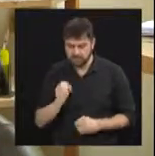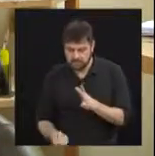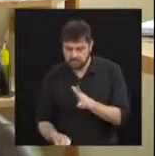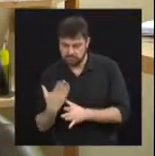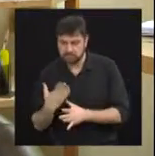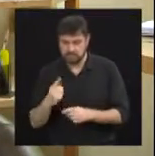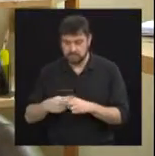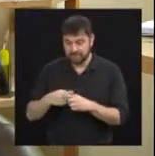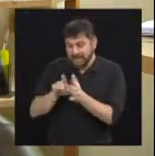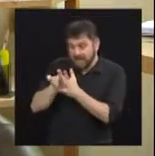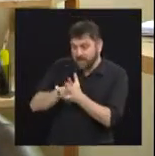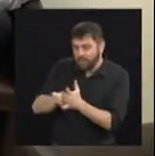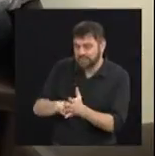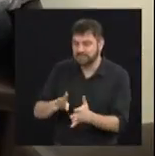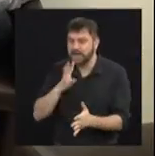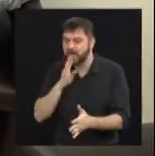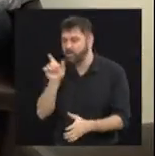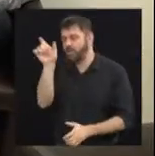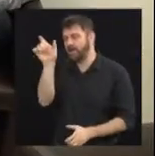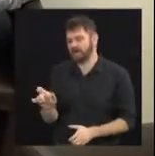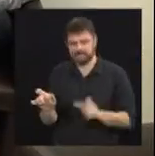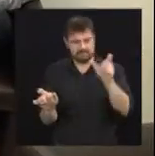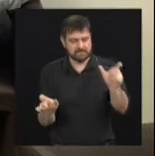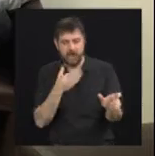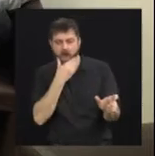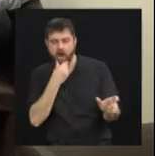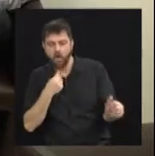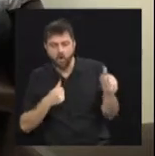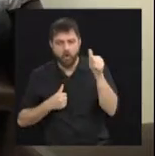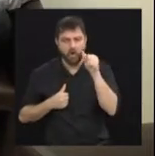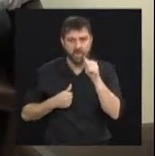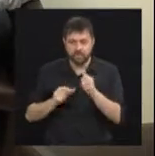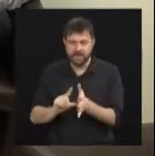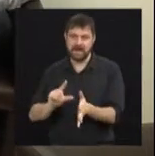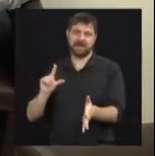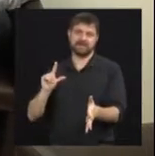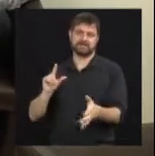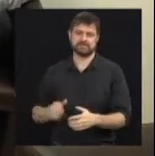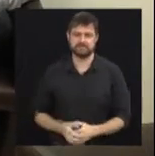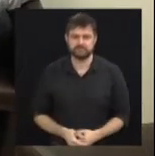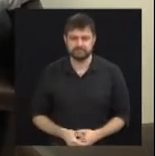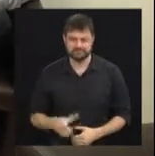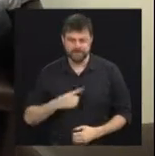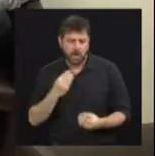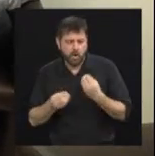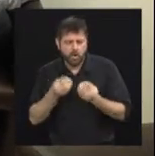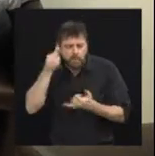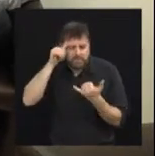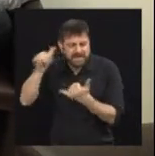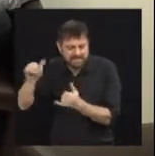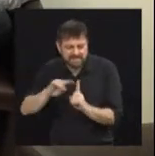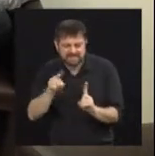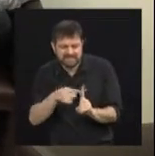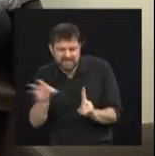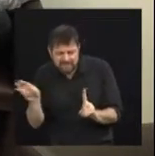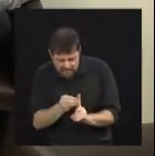com base nos exames, nos resultados de exame feitos anteriormente. E tem como prevenir